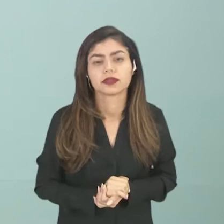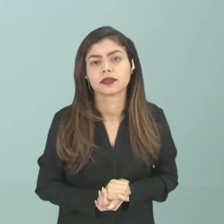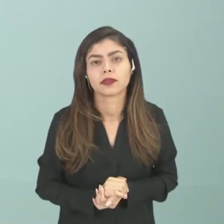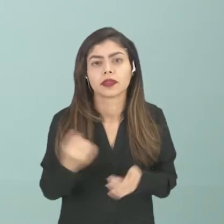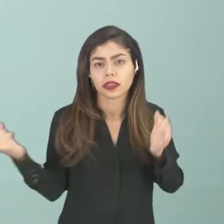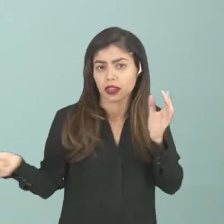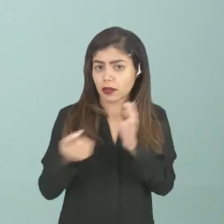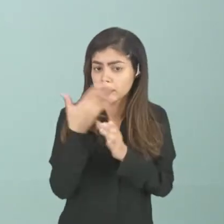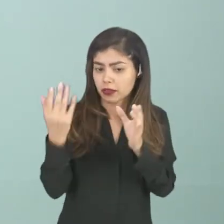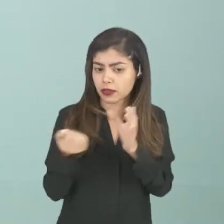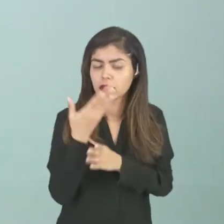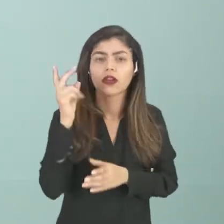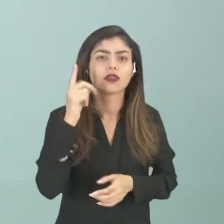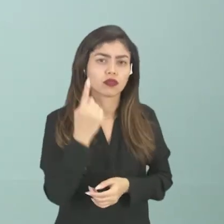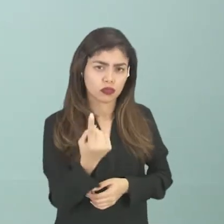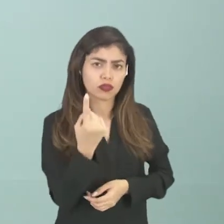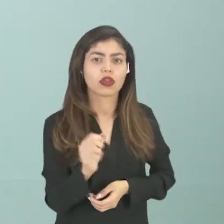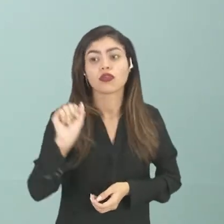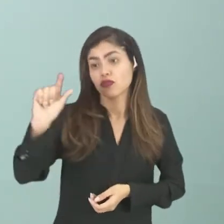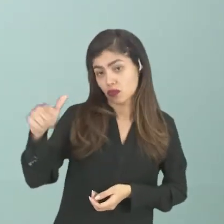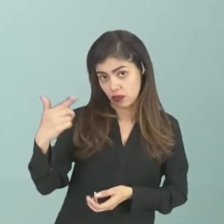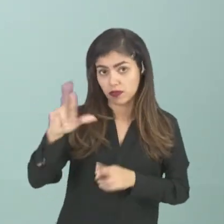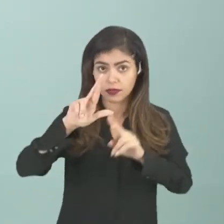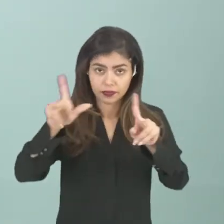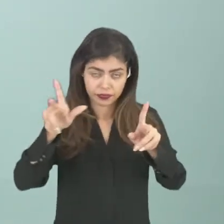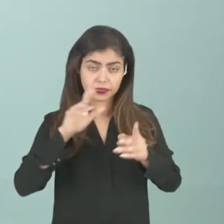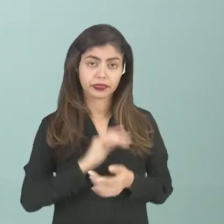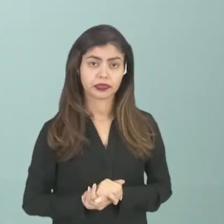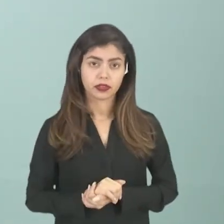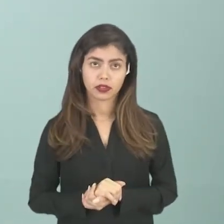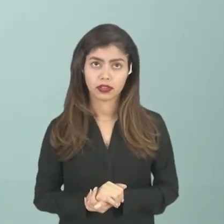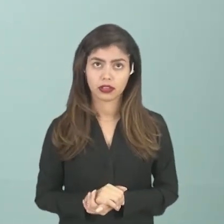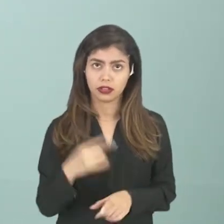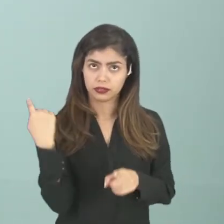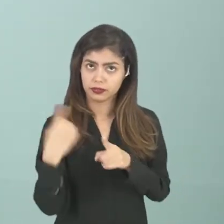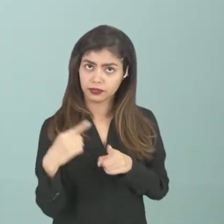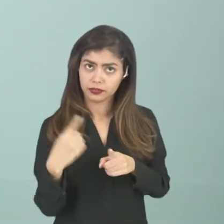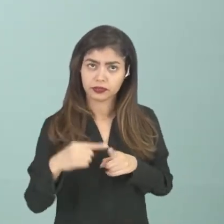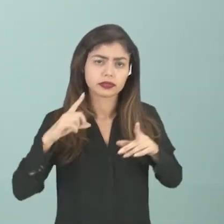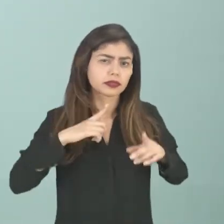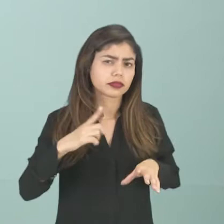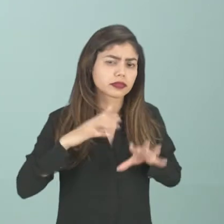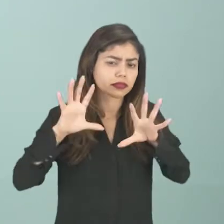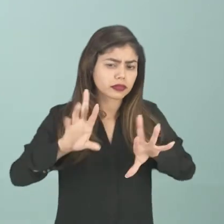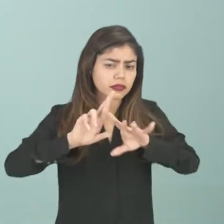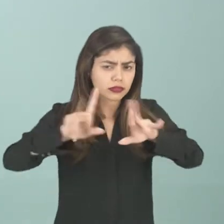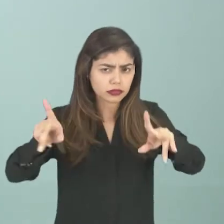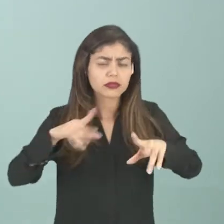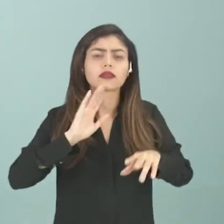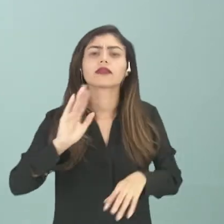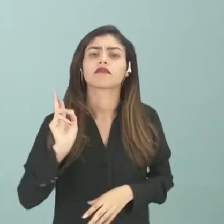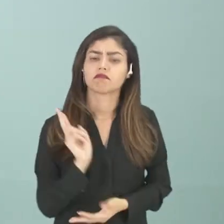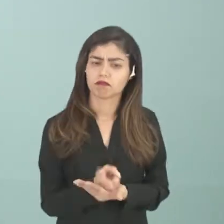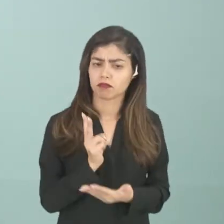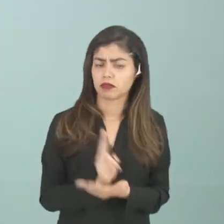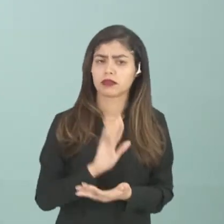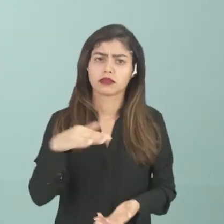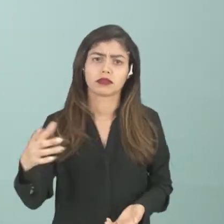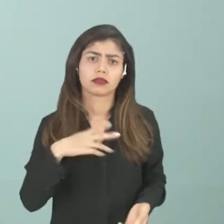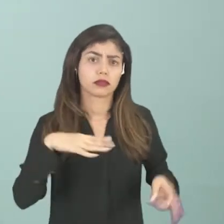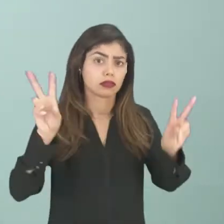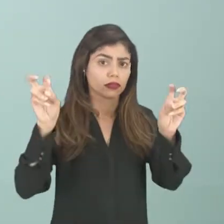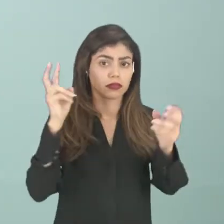produção de um se diferencia do outro? Por que há essa diferença, mesmo quando se trata de um mesmo tema,